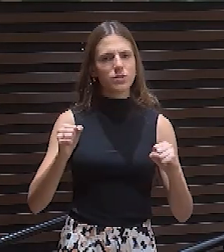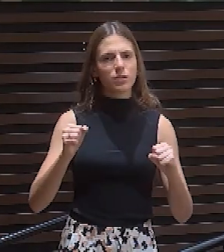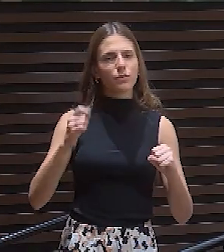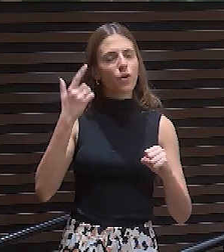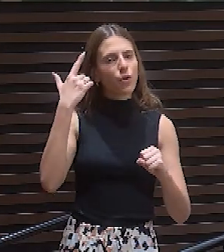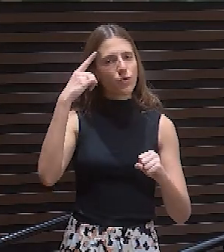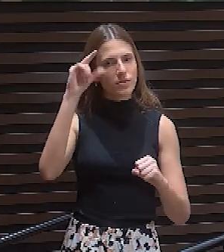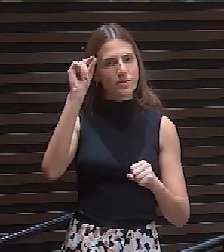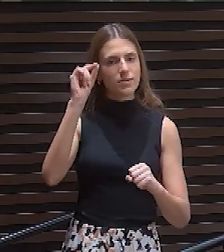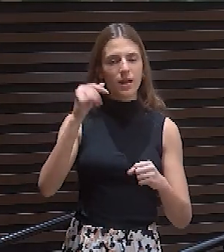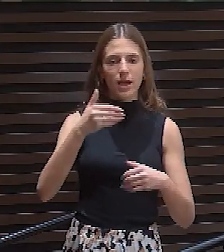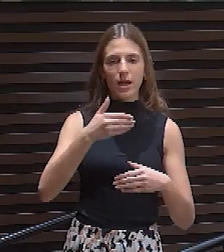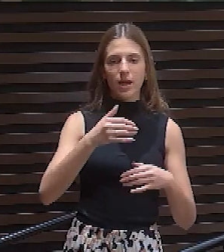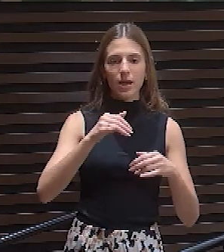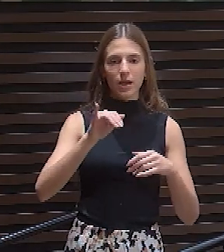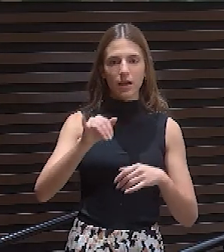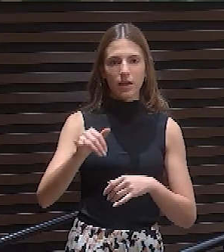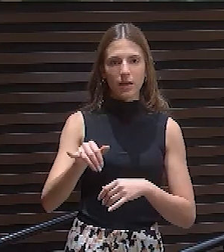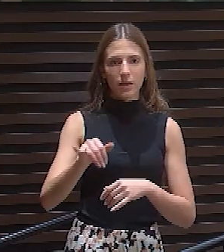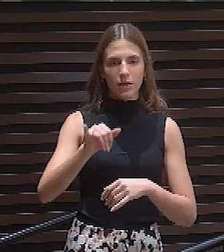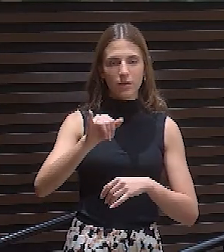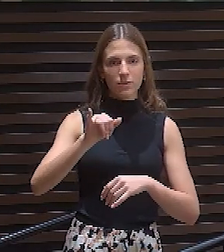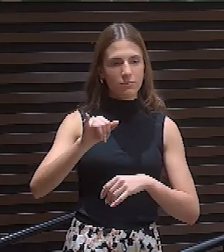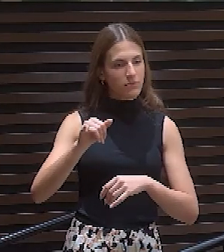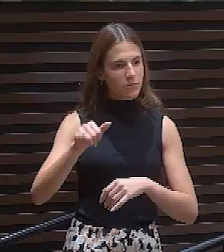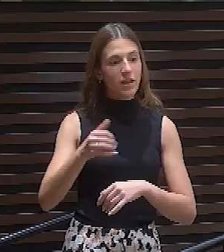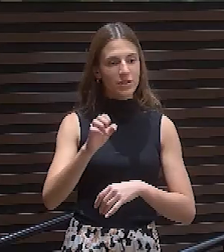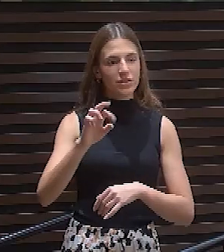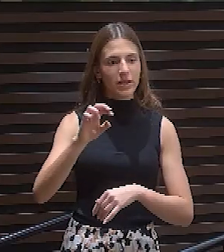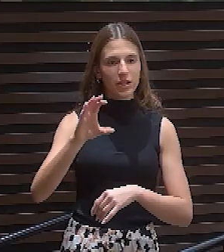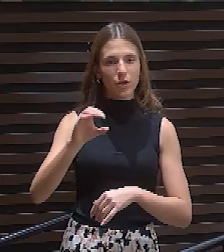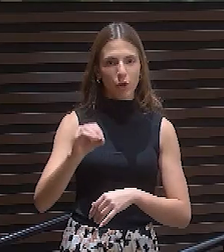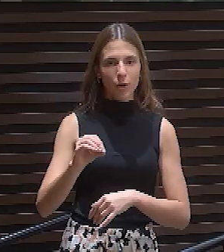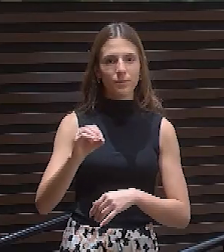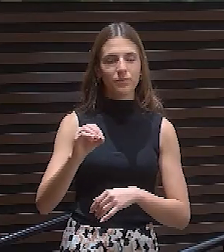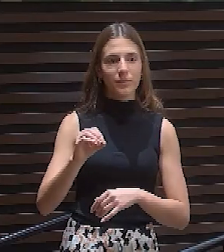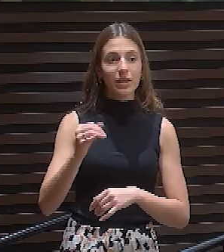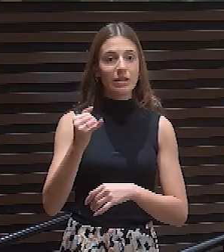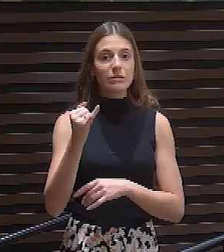conquistar Jericó sem antes passar por Gilgal.